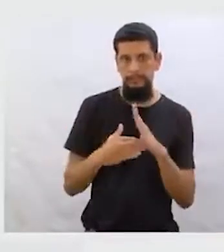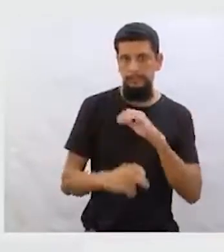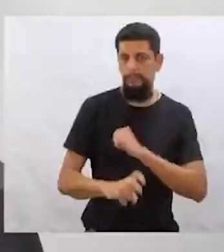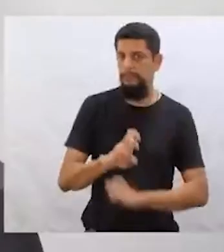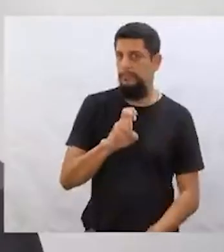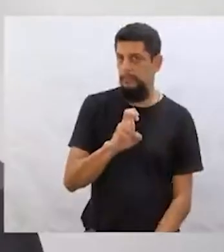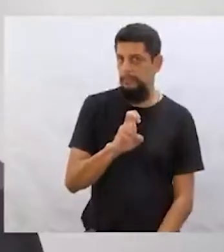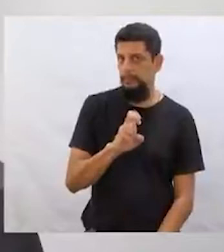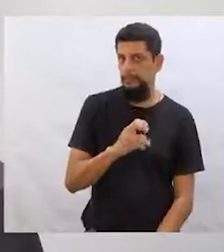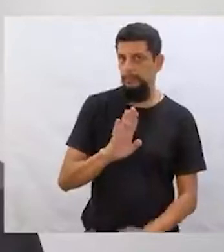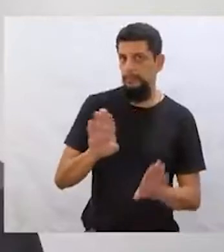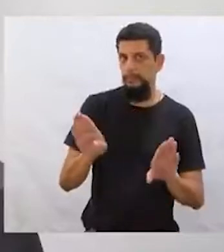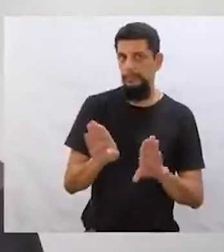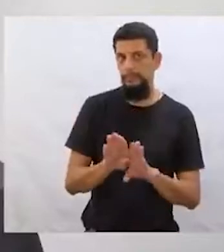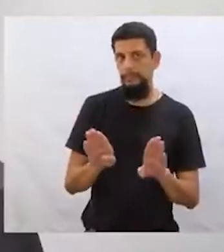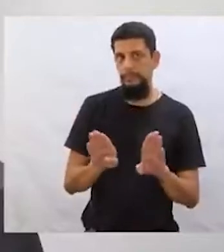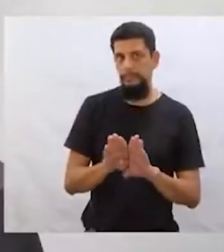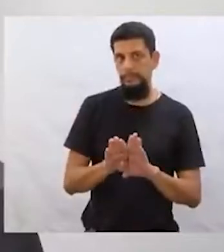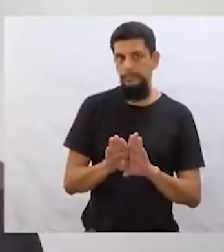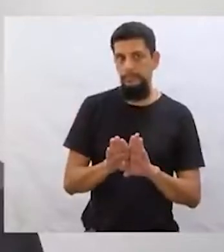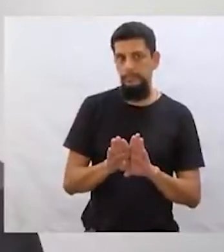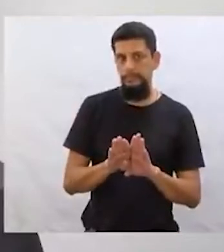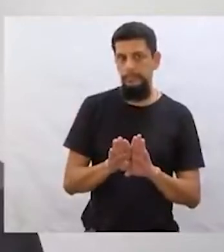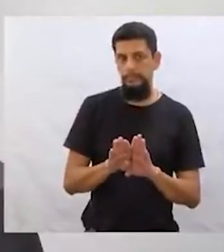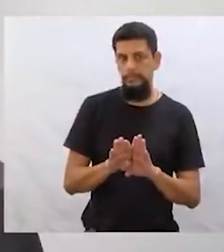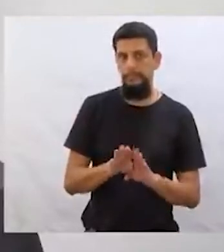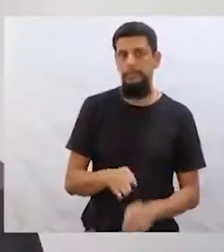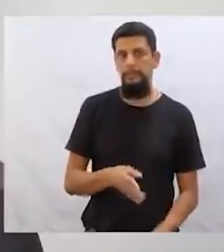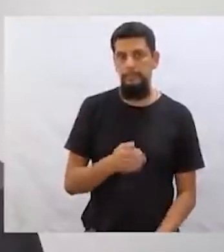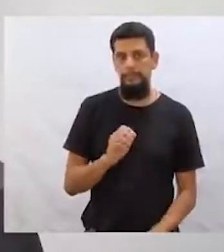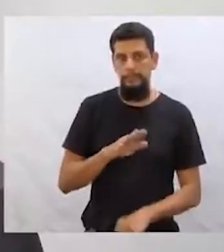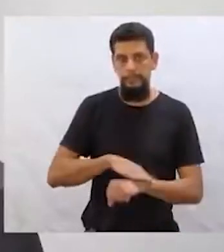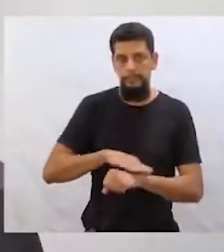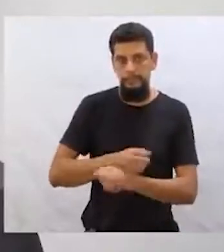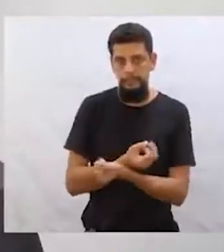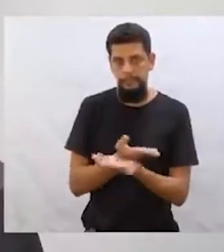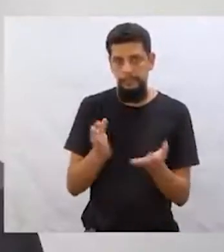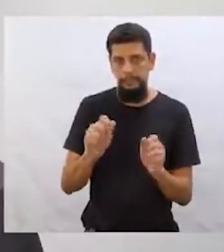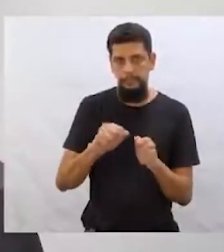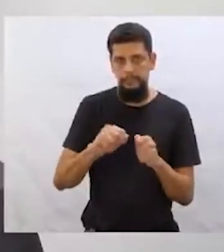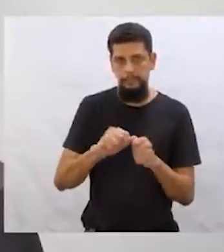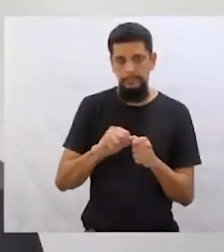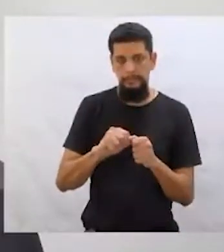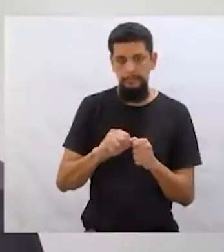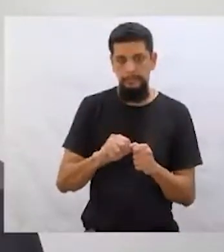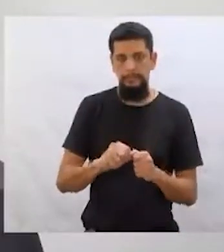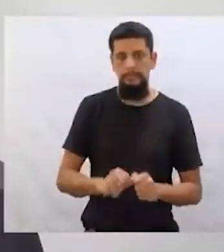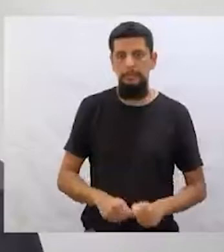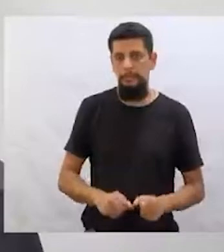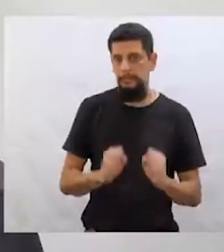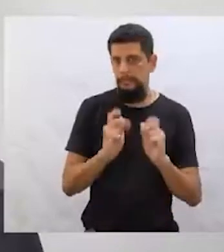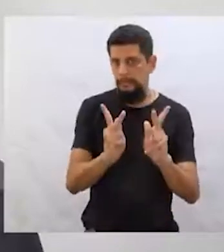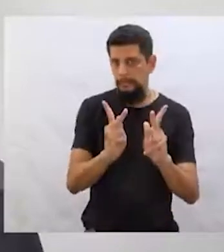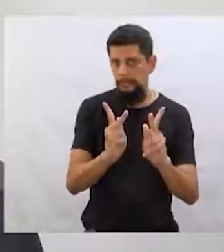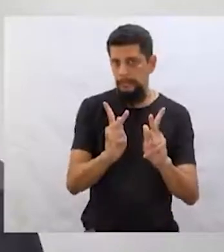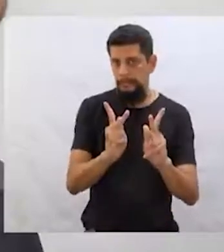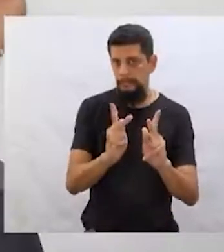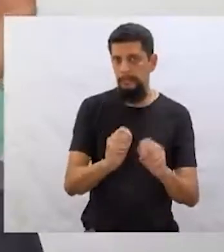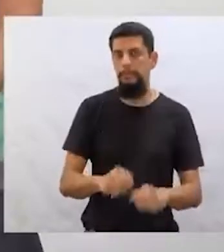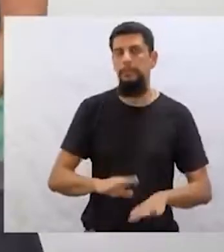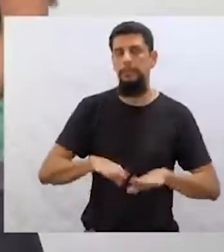número 5, que também... Nós já temos essas daqui e vamos dar um tempinho para vocês fazerem aí,